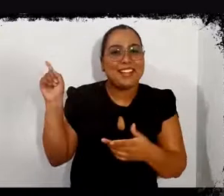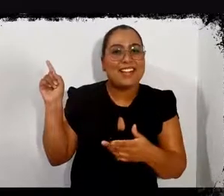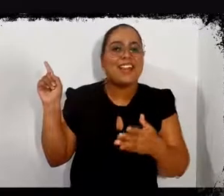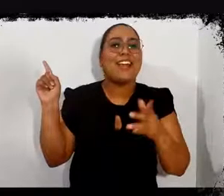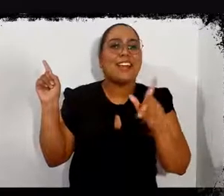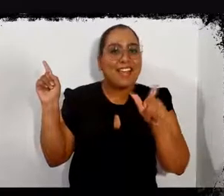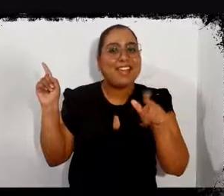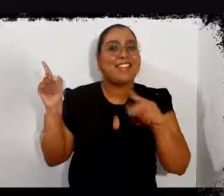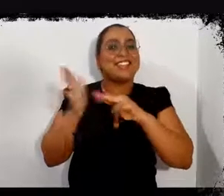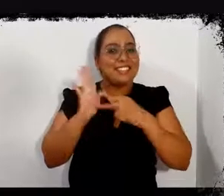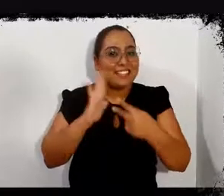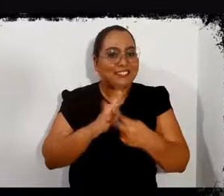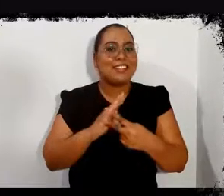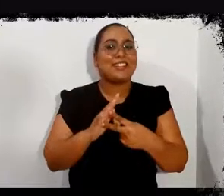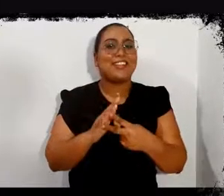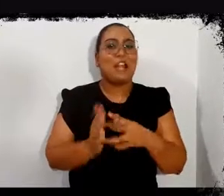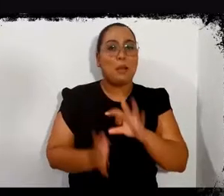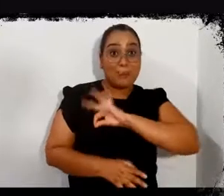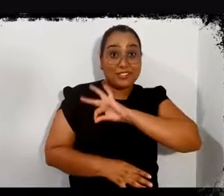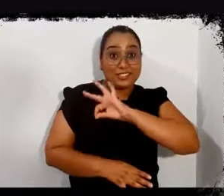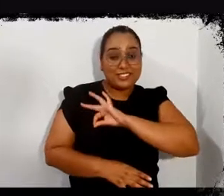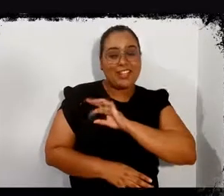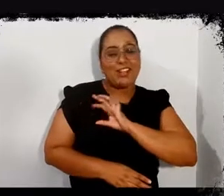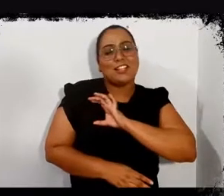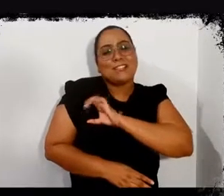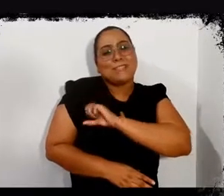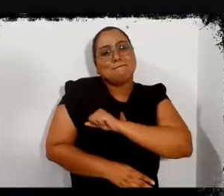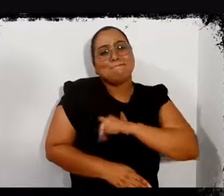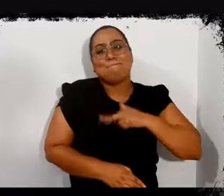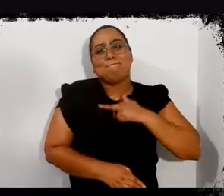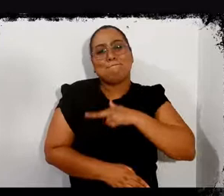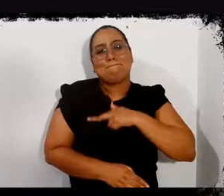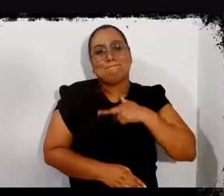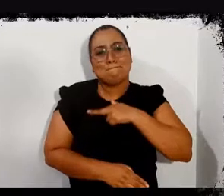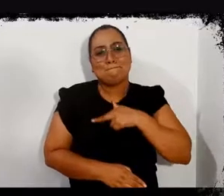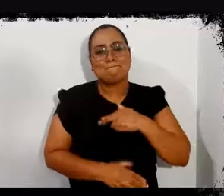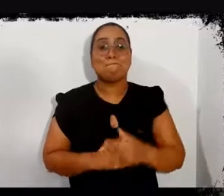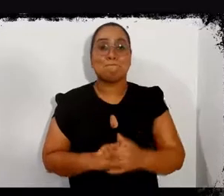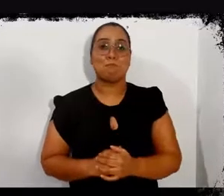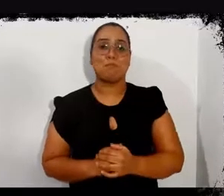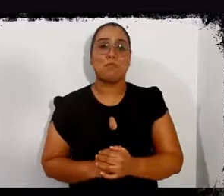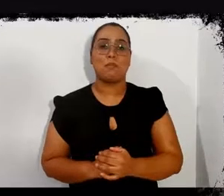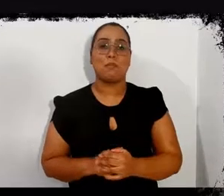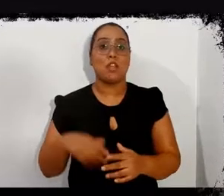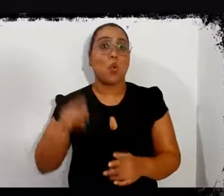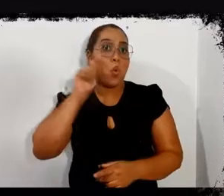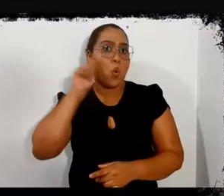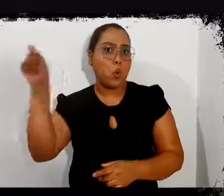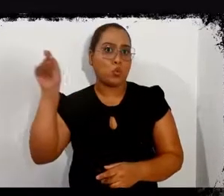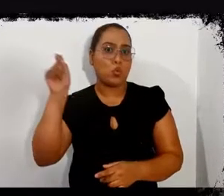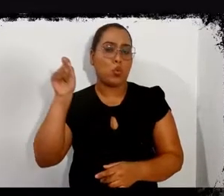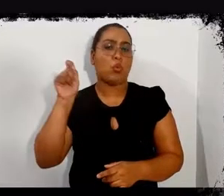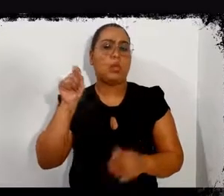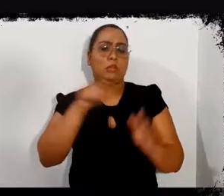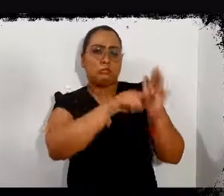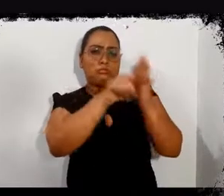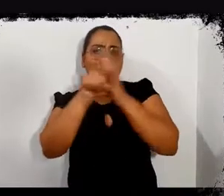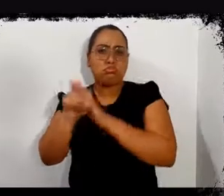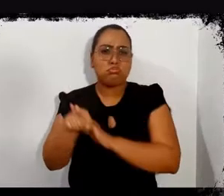literários, pois ele analisa as produções pré-literárias,